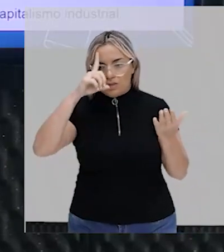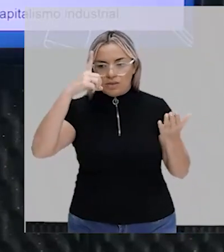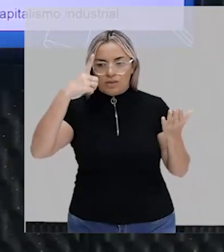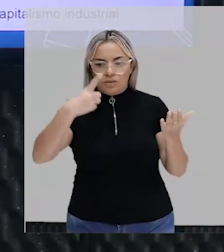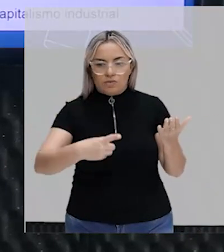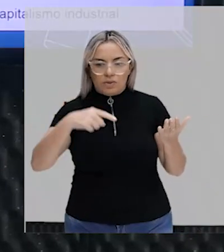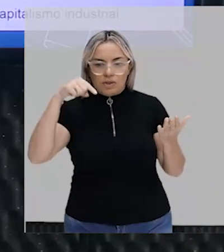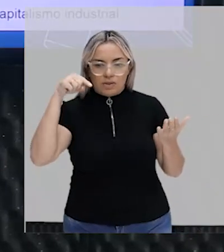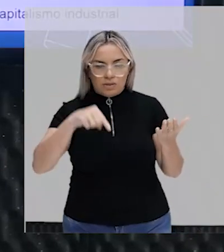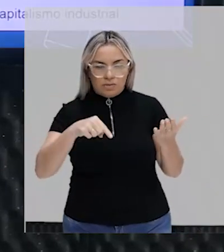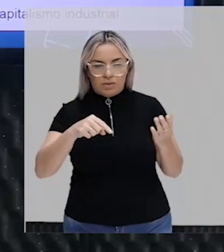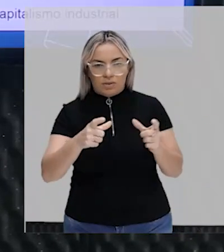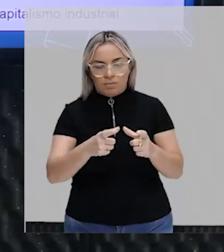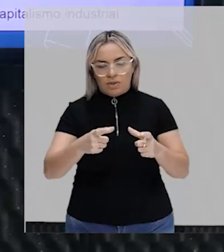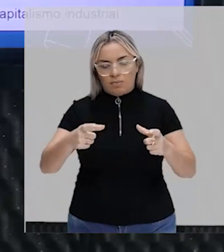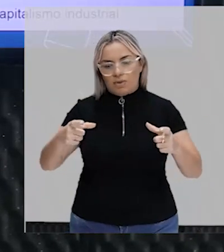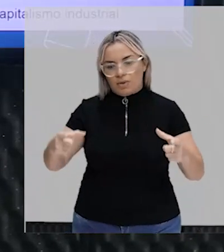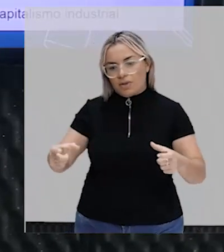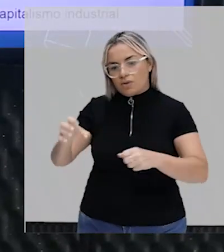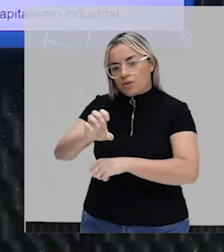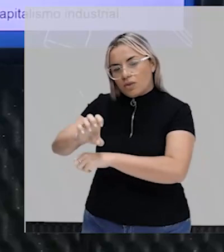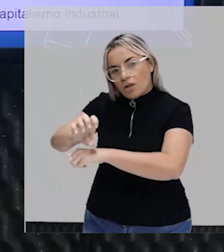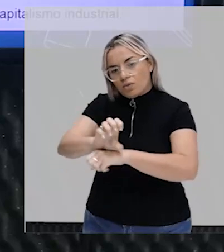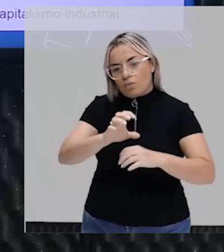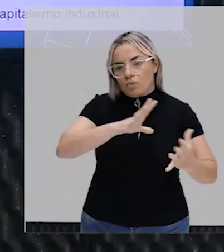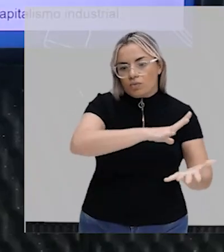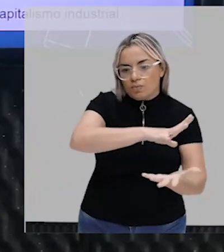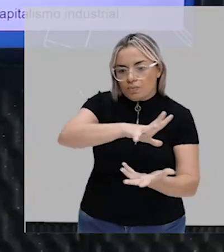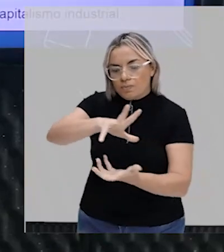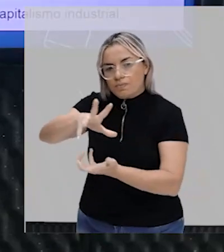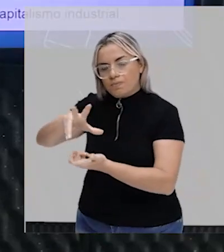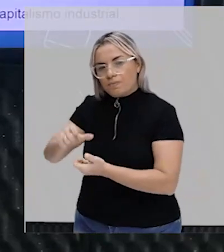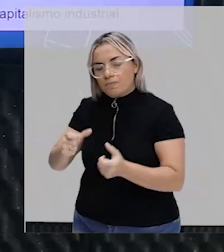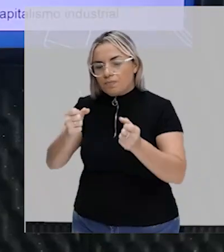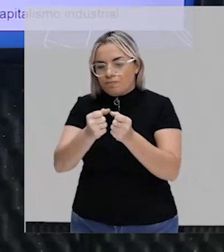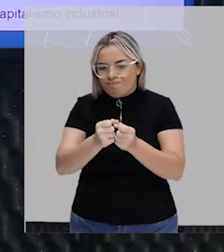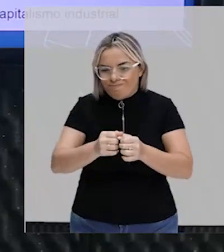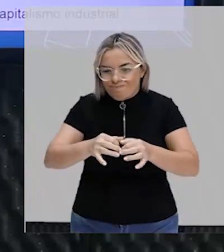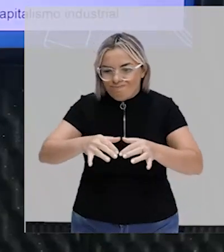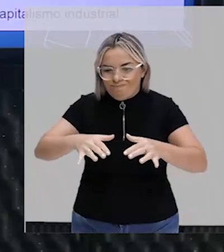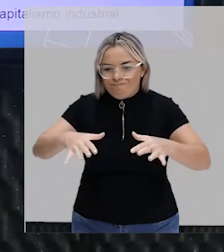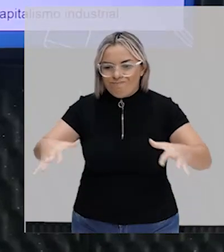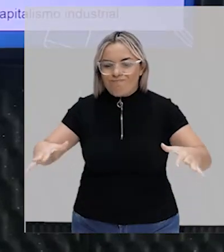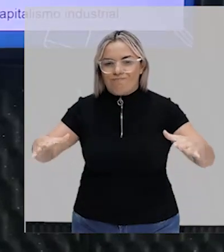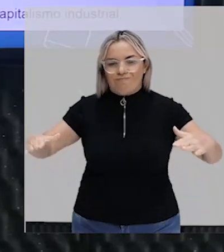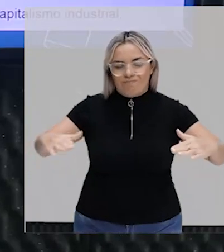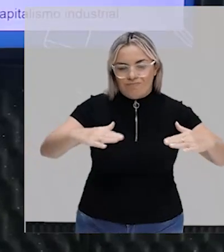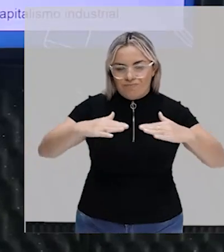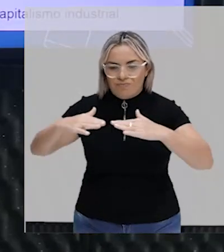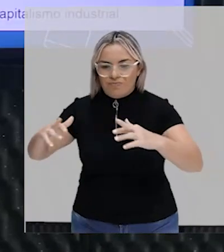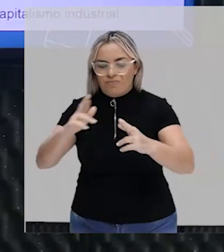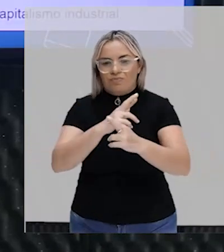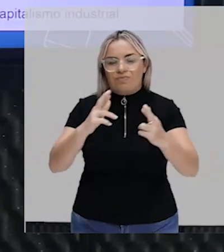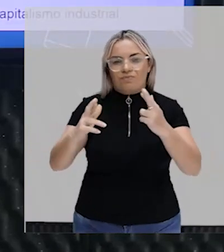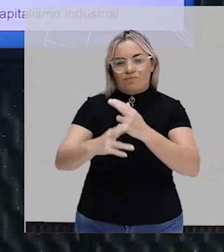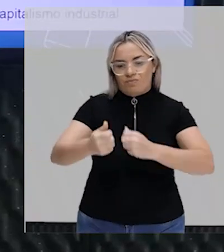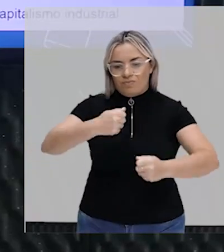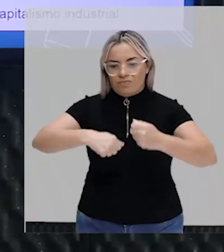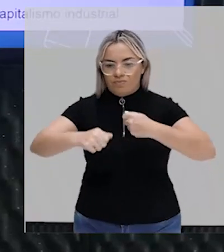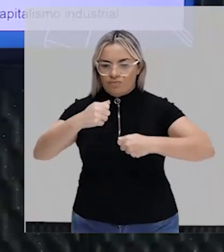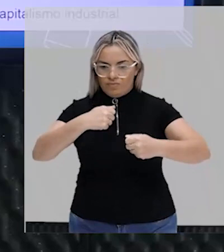recente alternativa adotada pela maioria dos estados do mundo para ampliar as suas respectivas